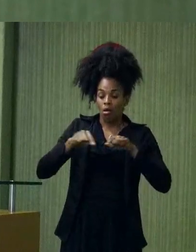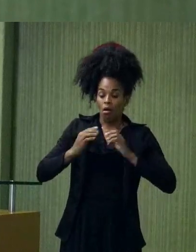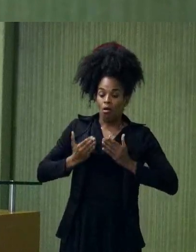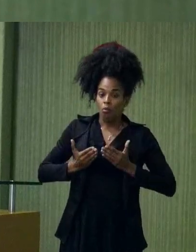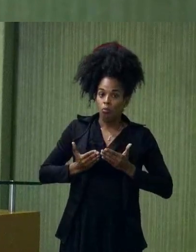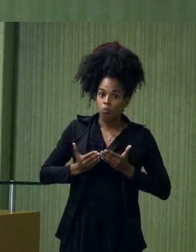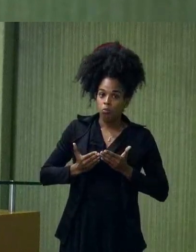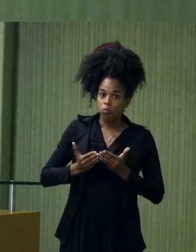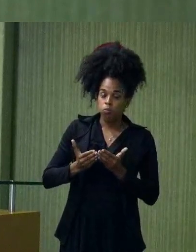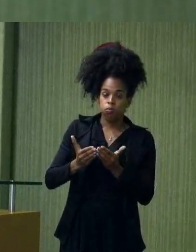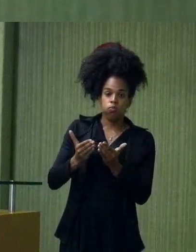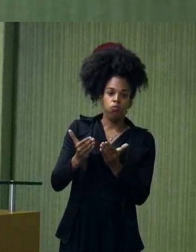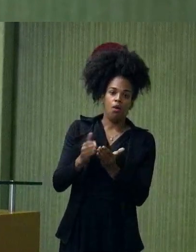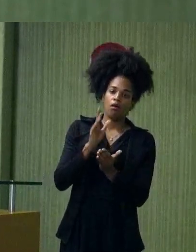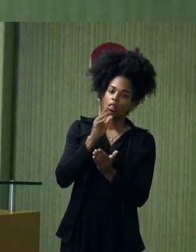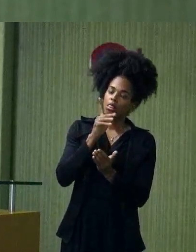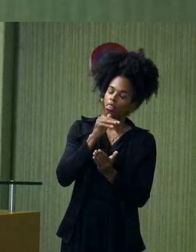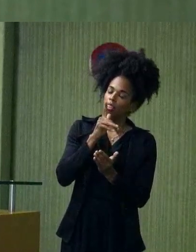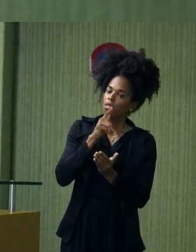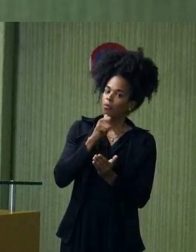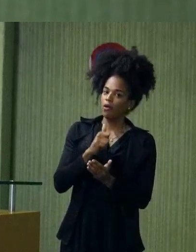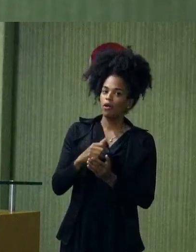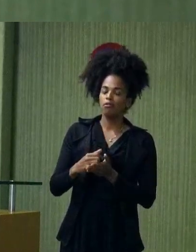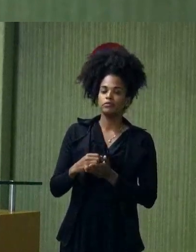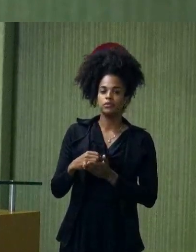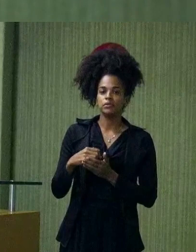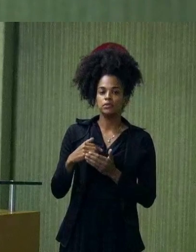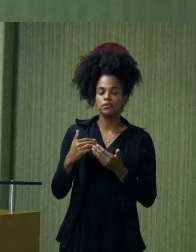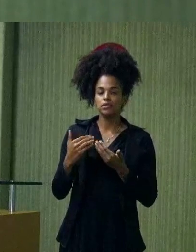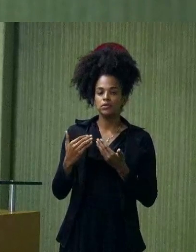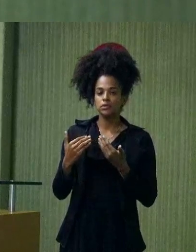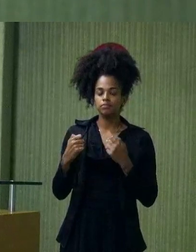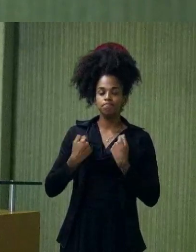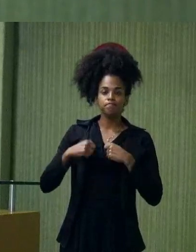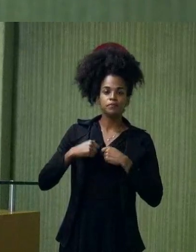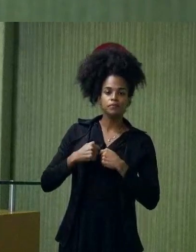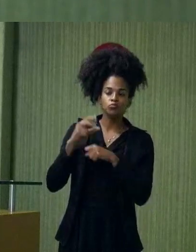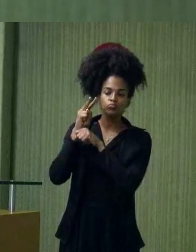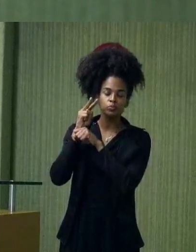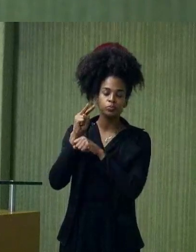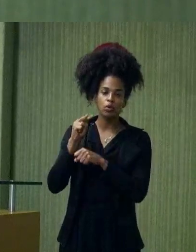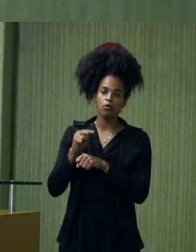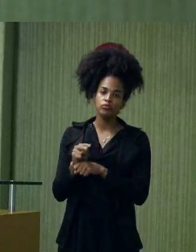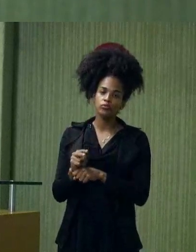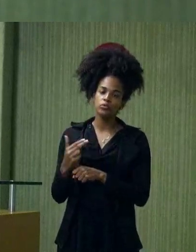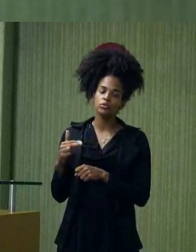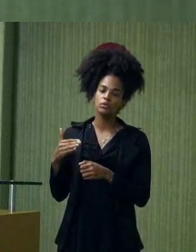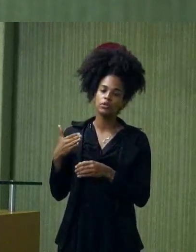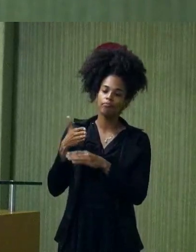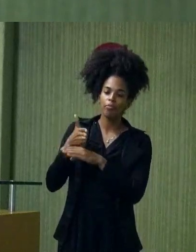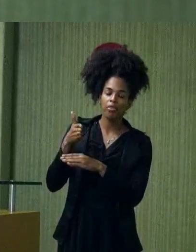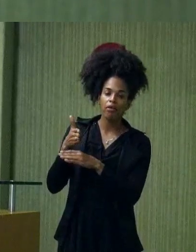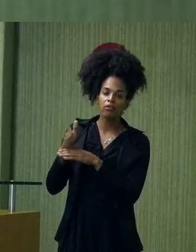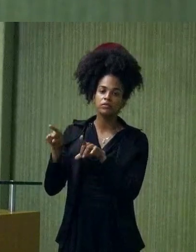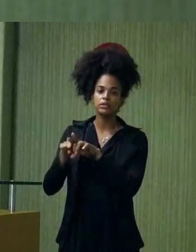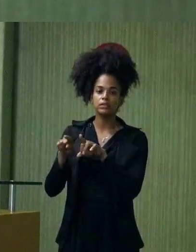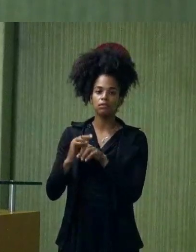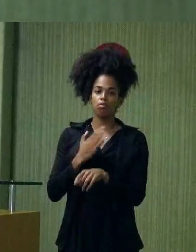precisou realmente de de até do do exército para levar água para essas pessoas que estavam ali sem água